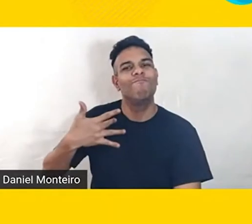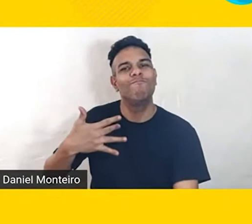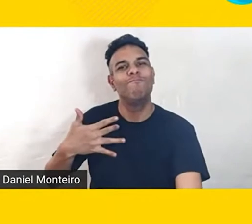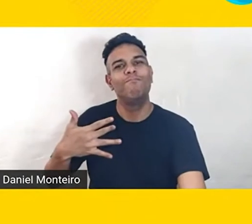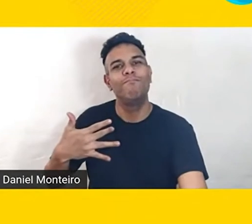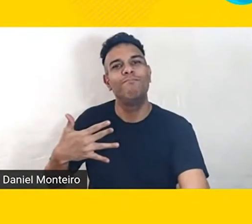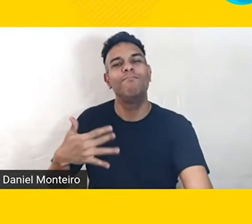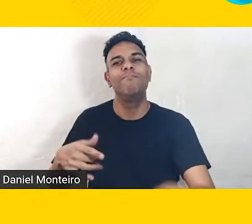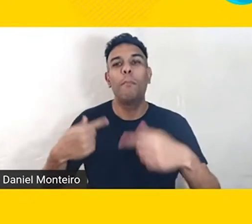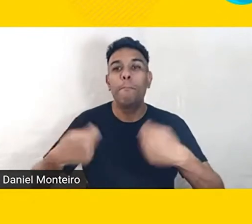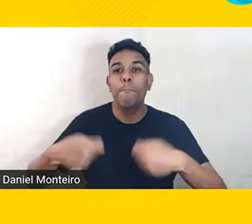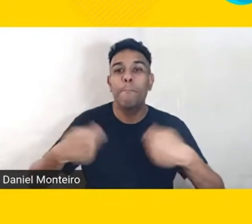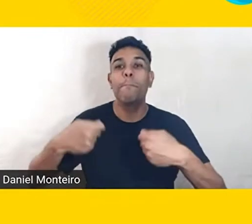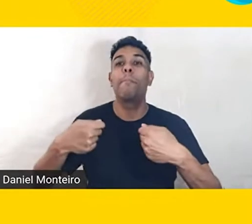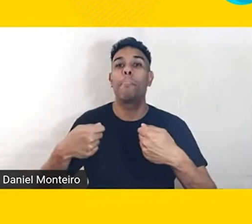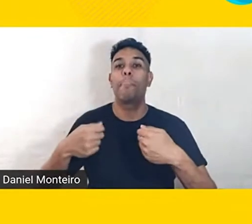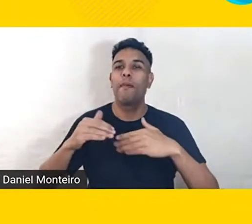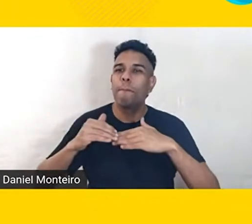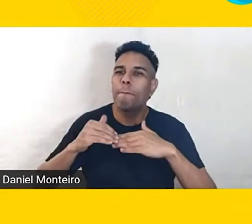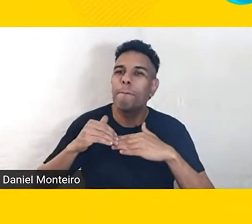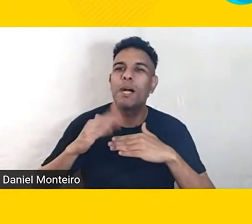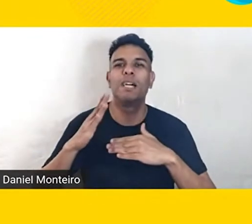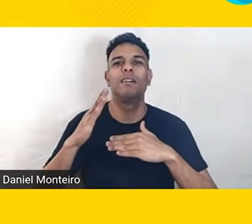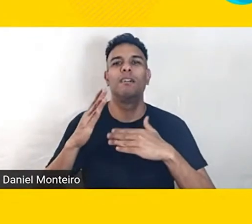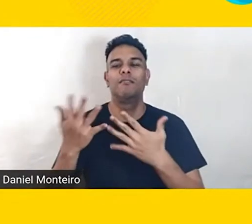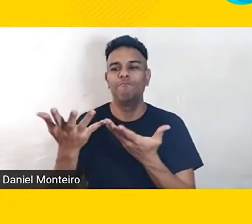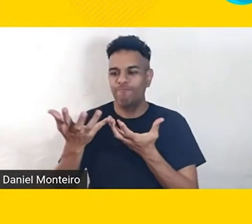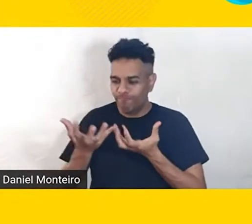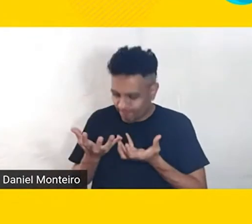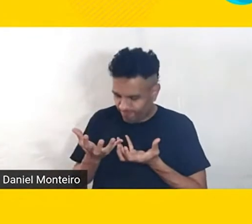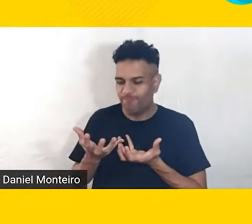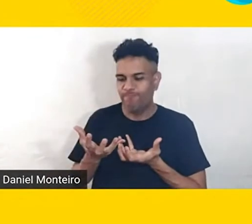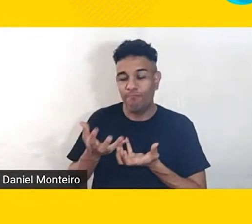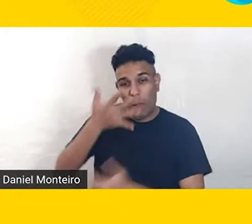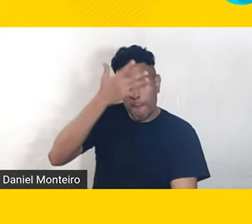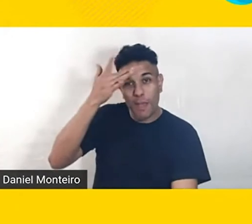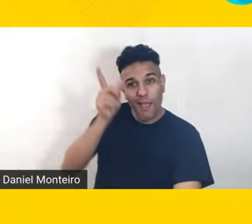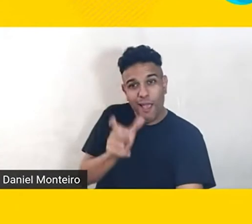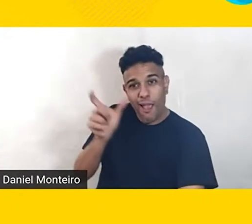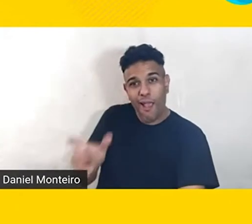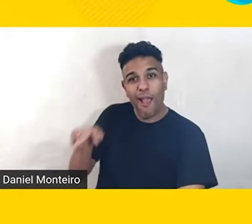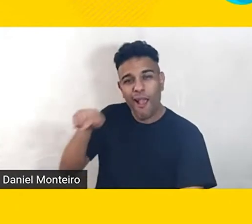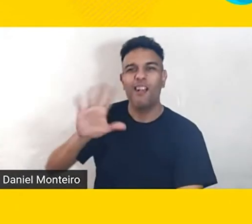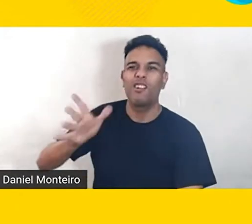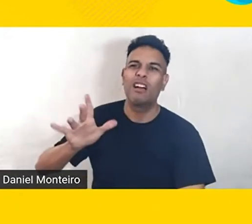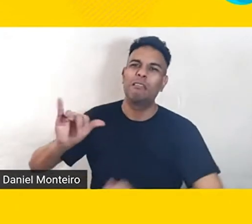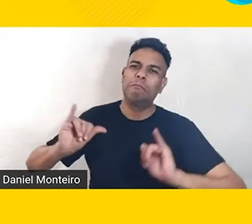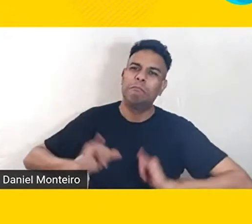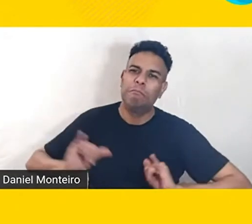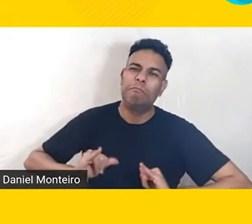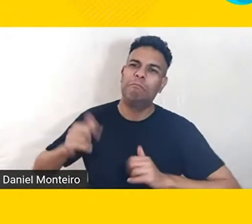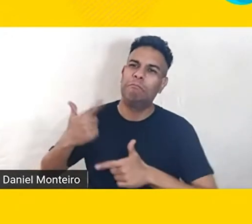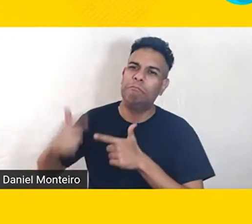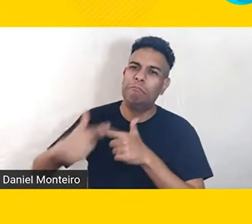gente precisa além de acolher as pessoas onde já estão sofrimento